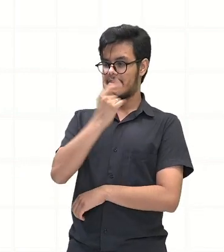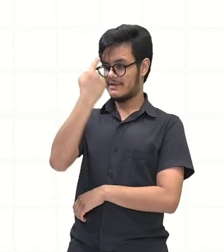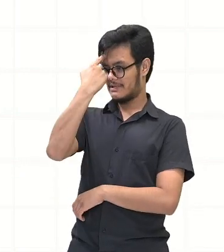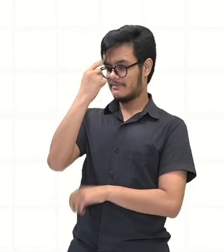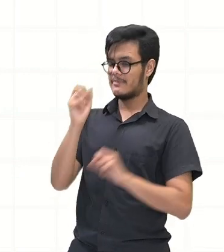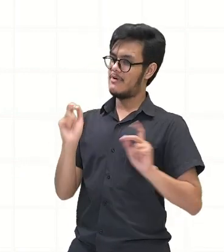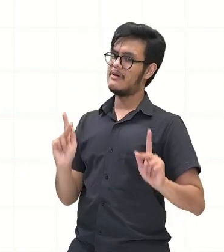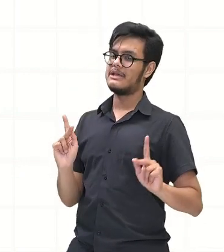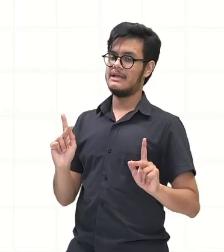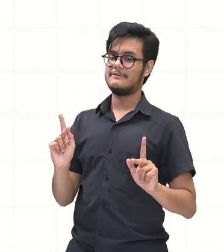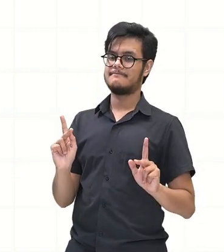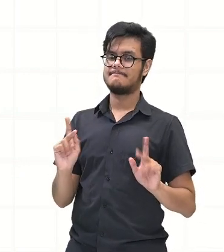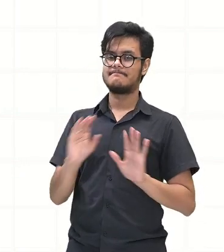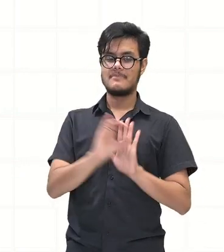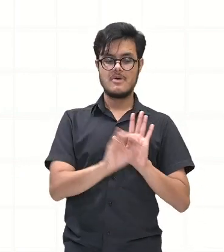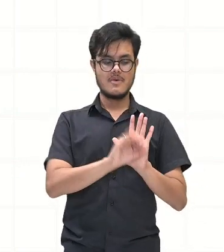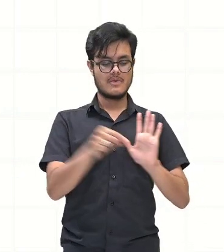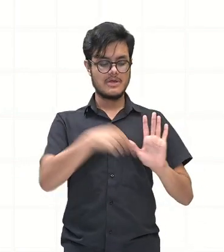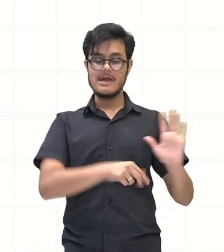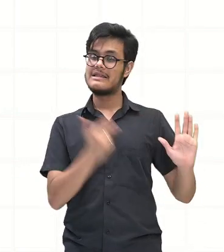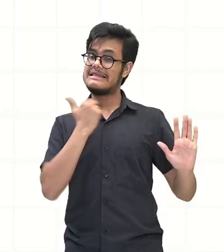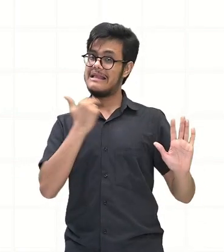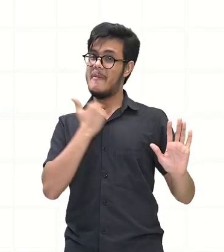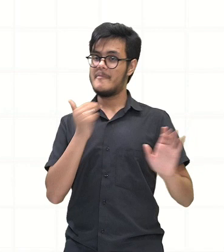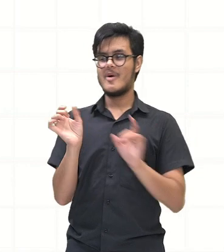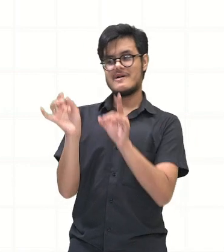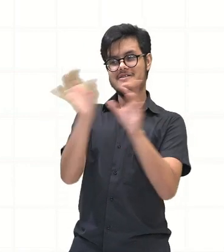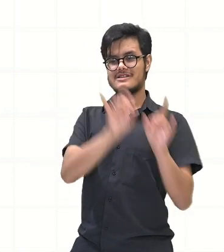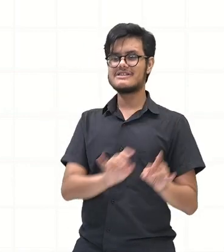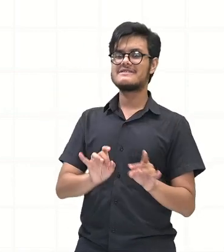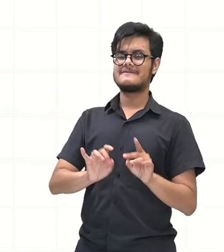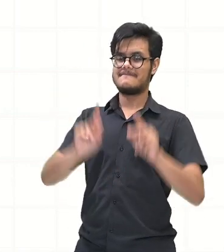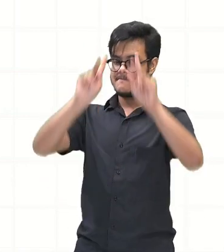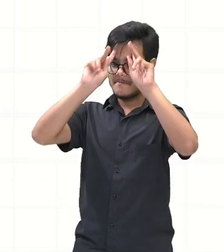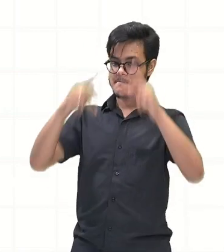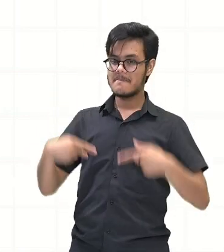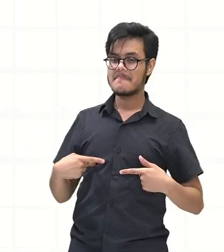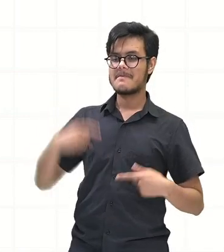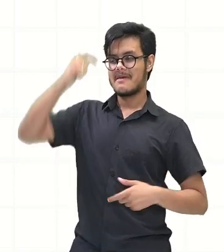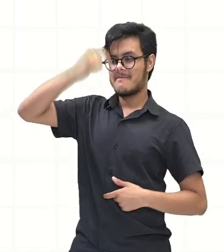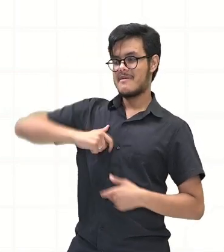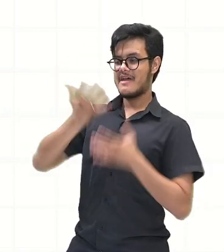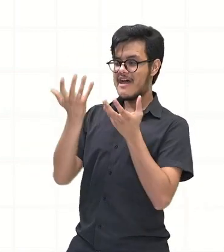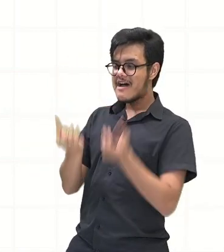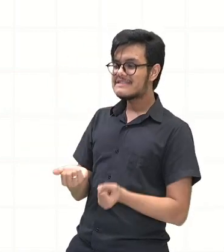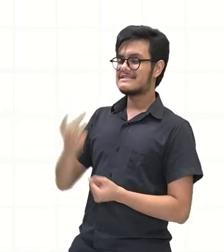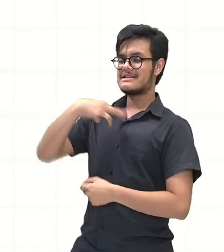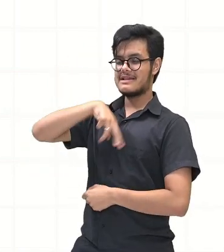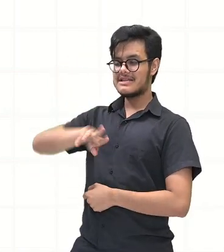que um dos conceitos dos preceitos da religião islâmica é justamente